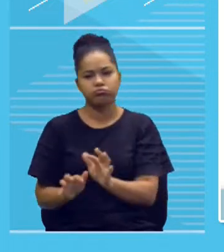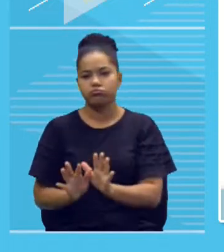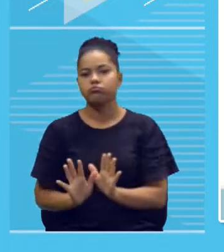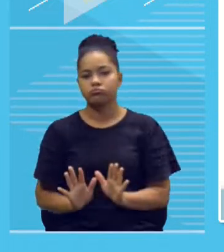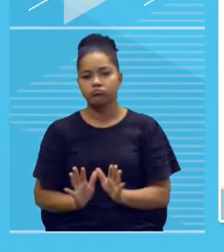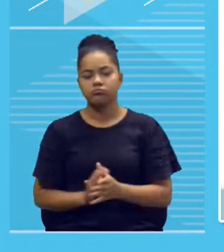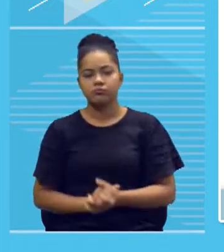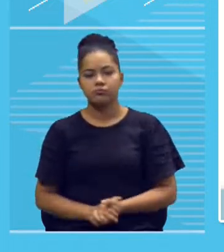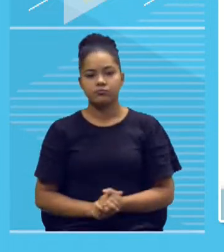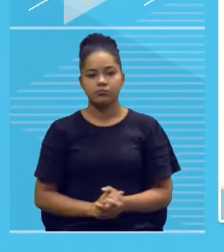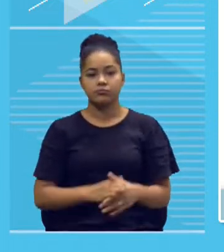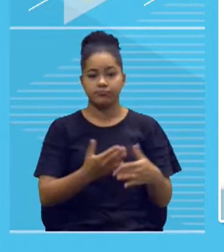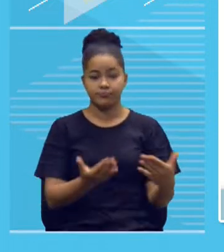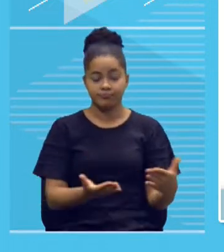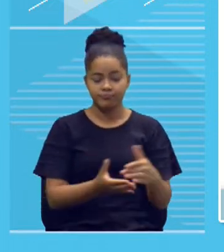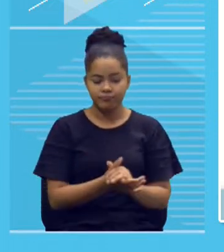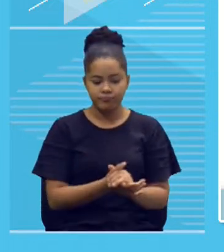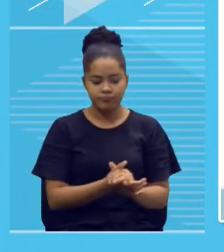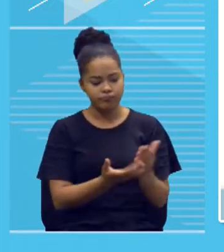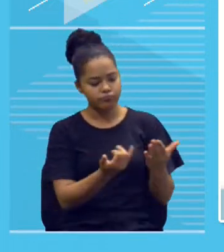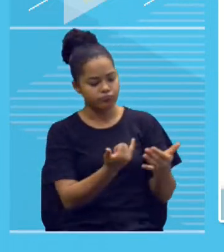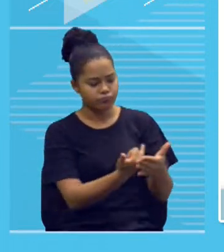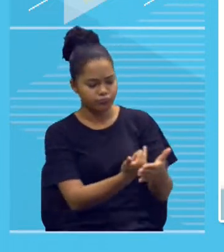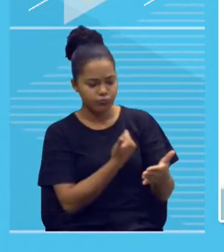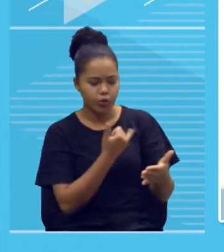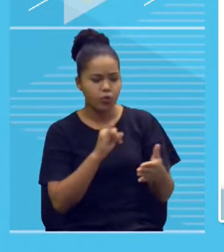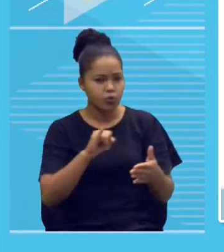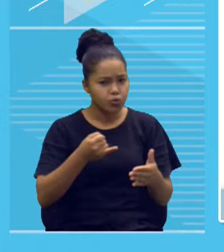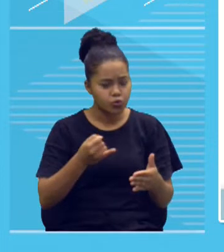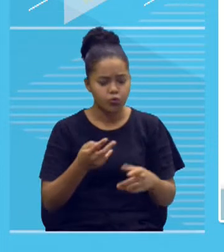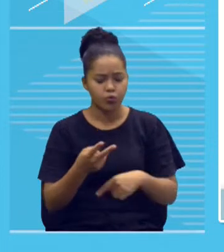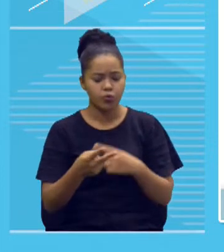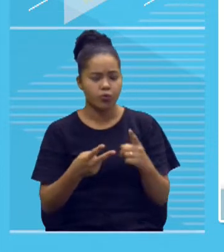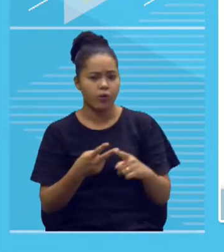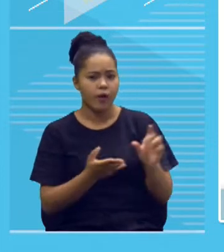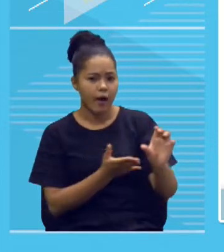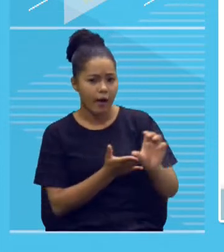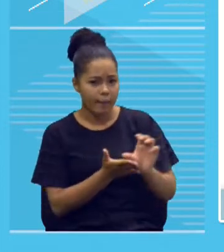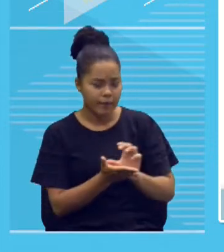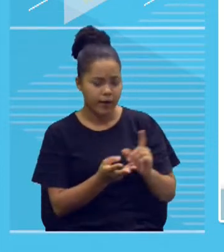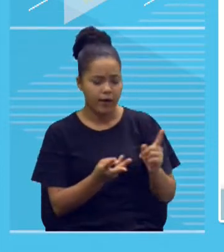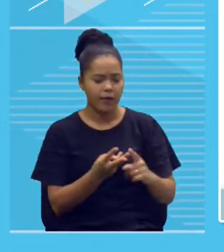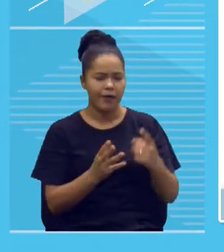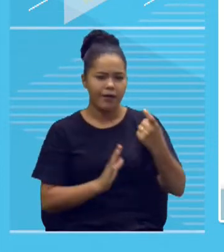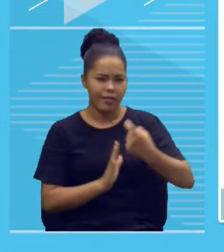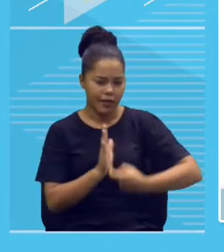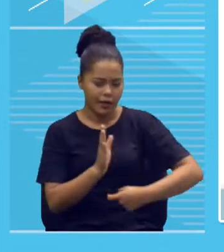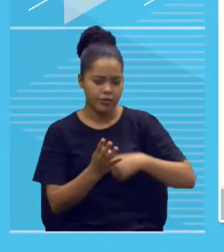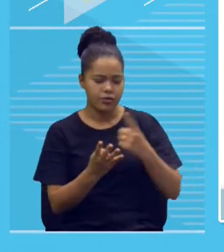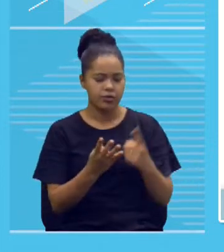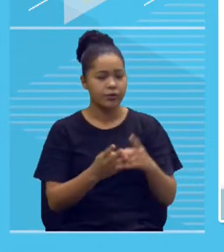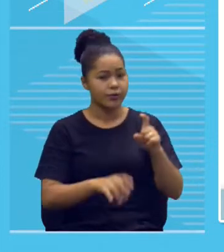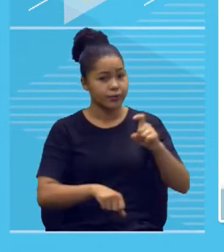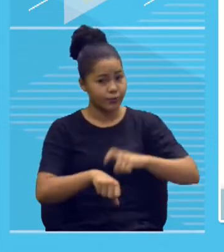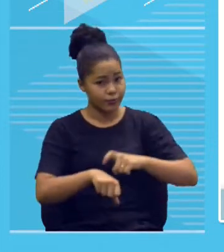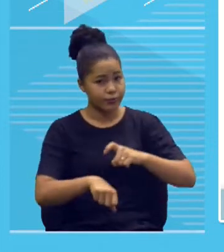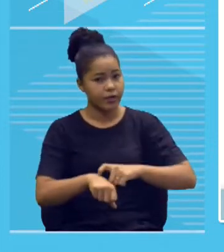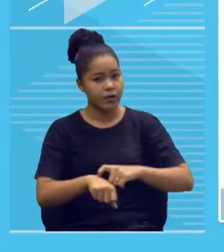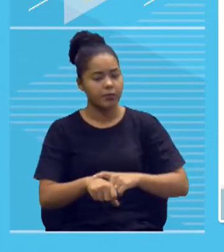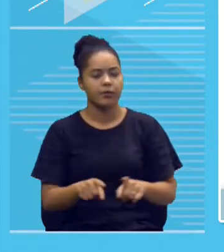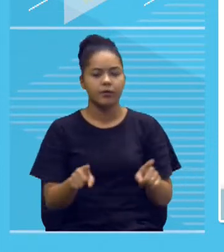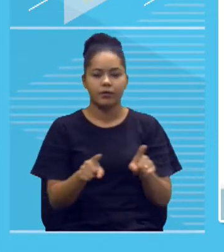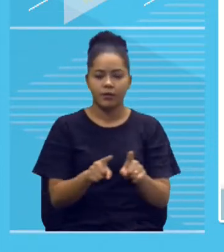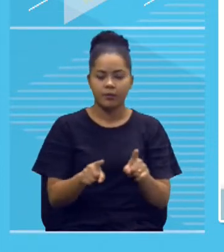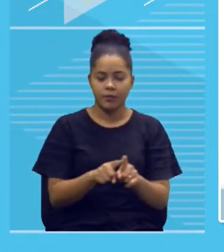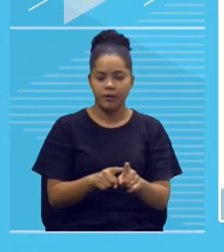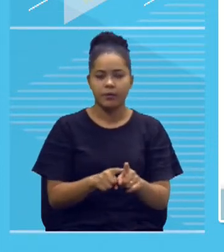se já foi-nos informado o juro o capital a taxa o tempo professor e temos